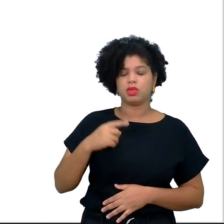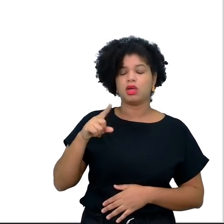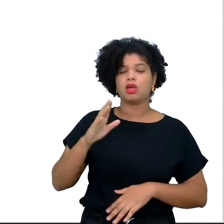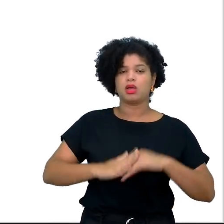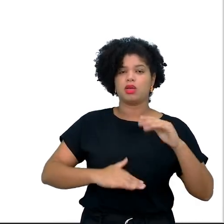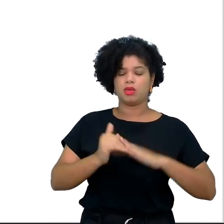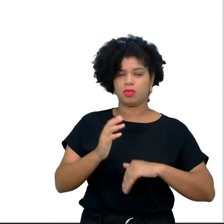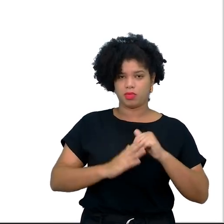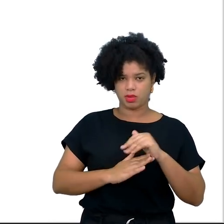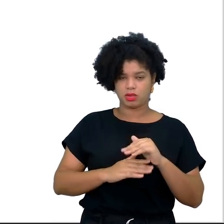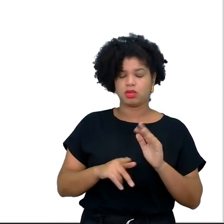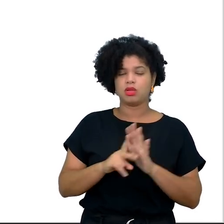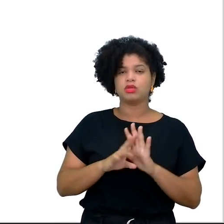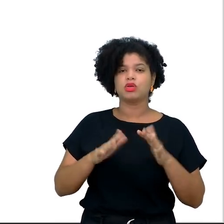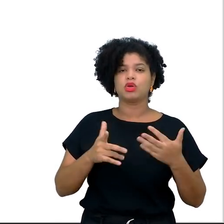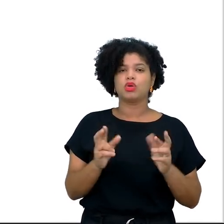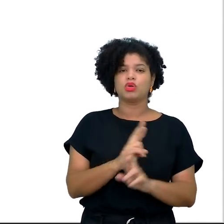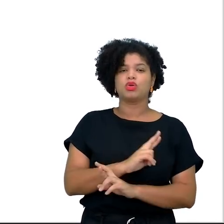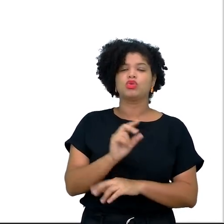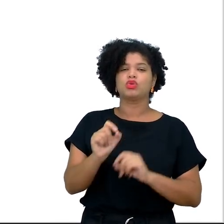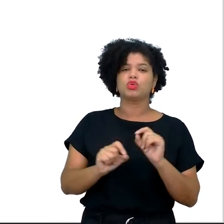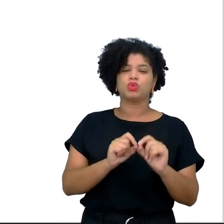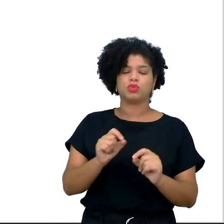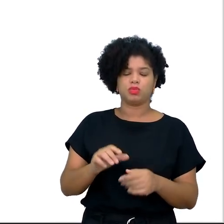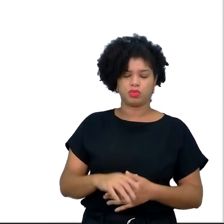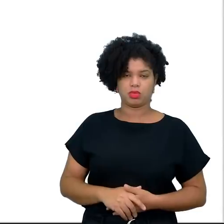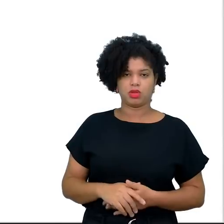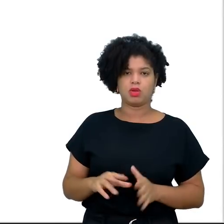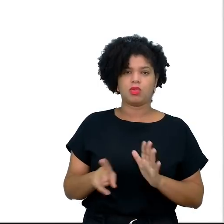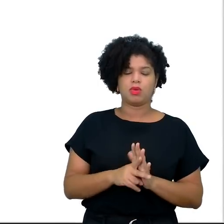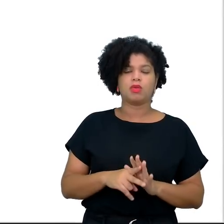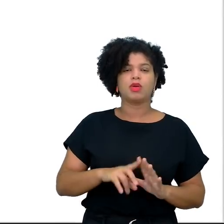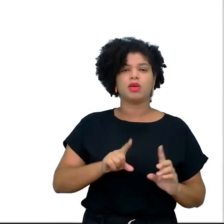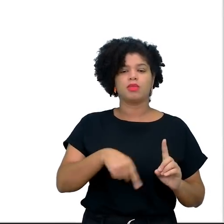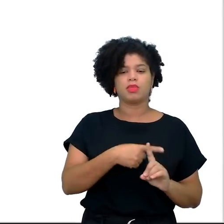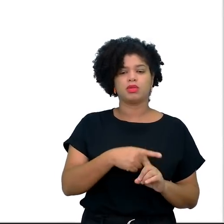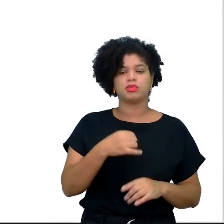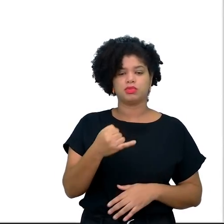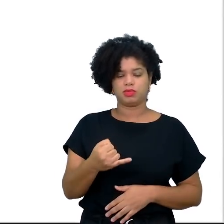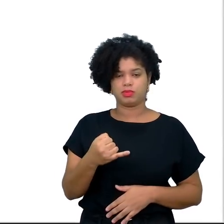habilidades que estão mais relacionadas ao campo aditivo.